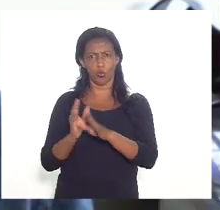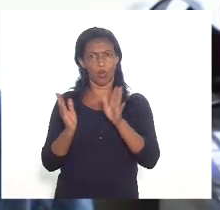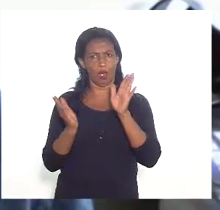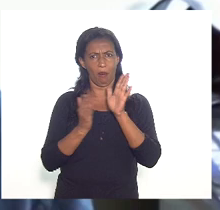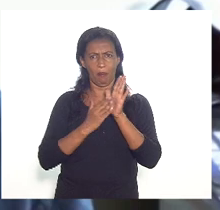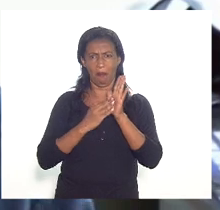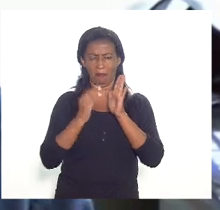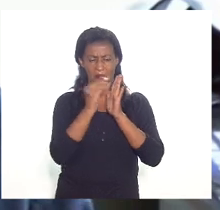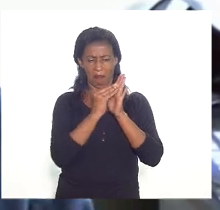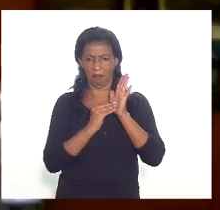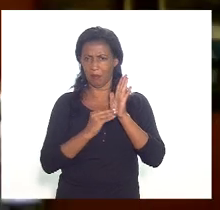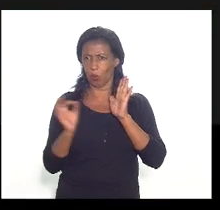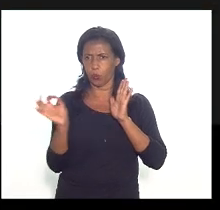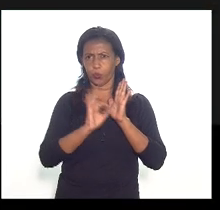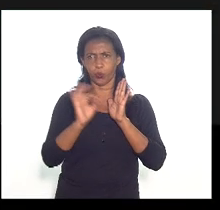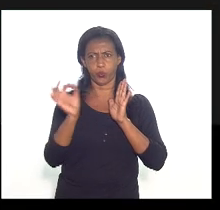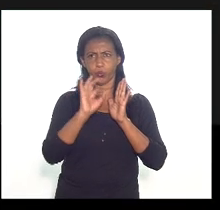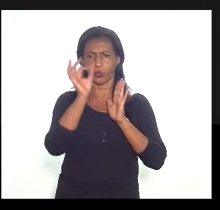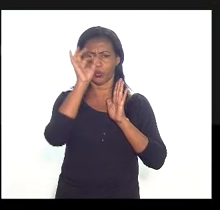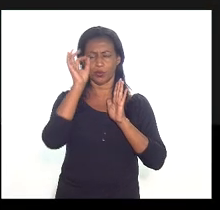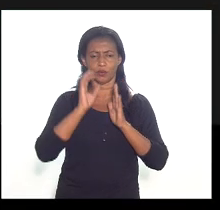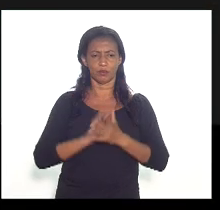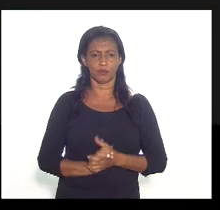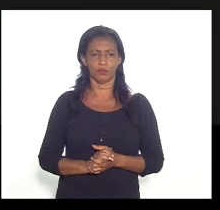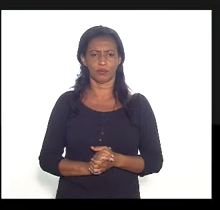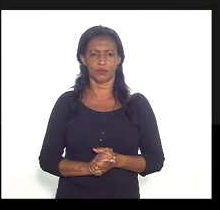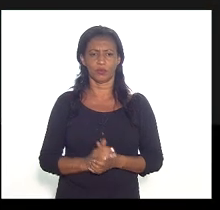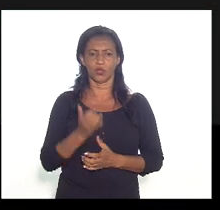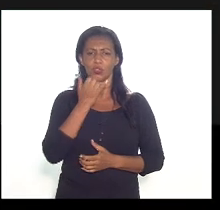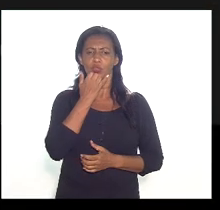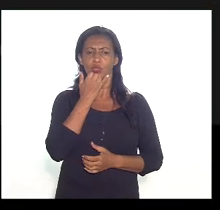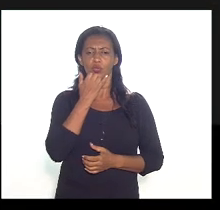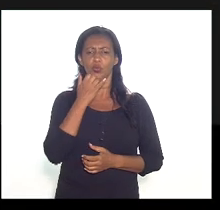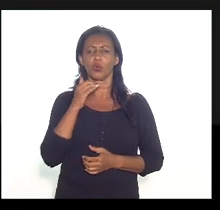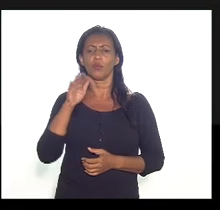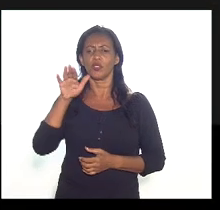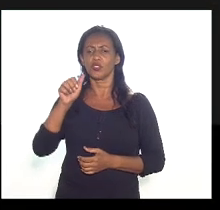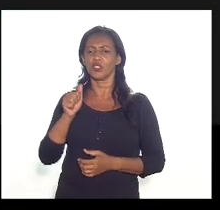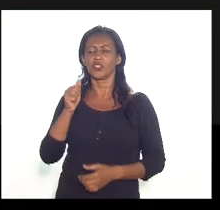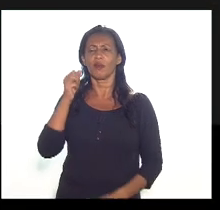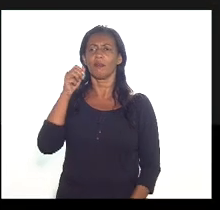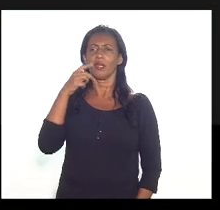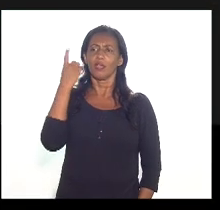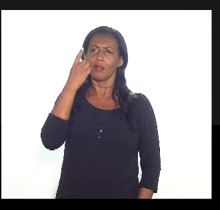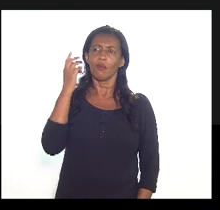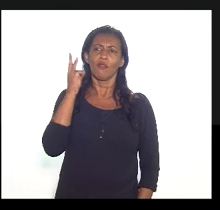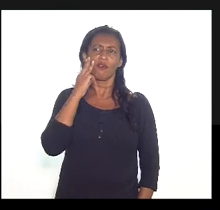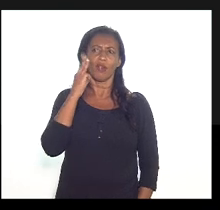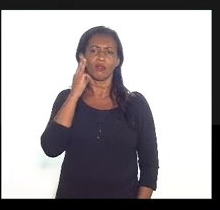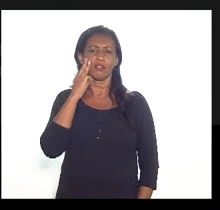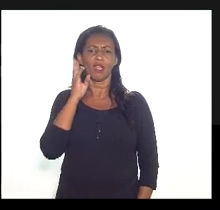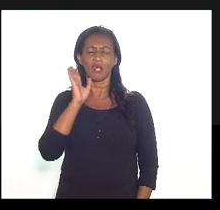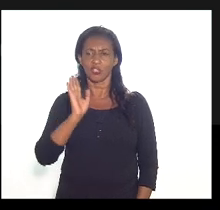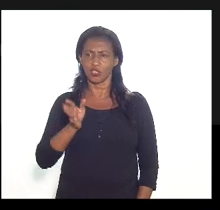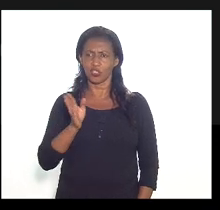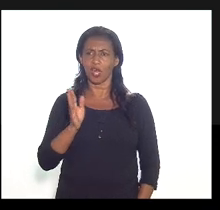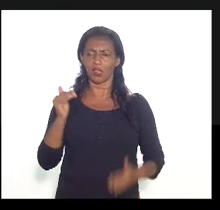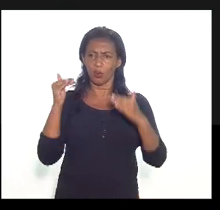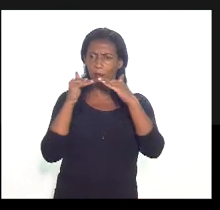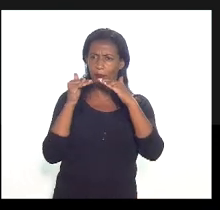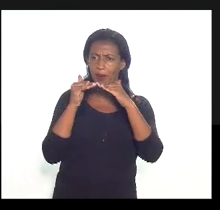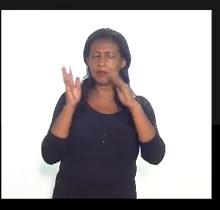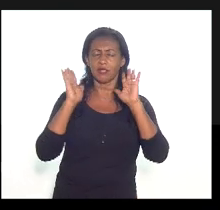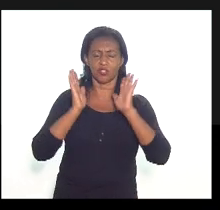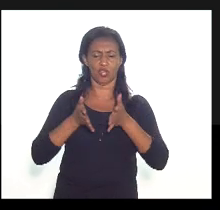eu estou chamado. Não, eu chamei, vou voltar. Eu chamei o deputado Valdeque Carneiro, que deu. Valdeque deu parecer,